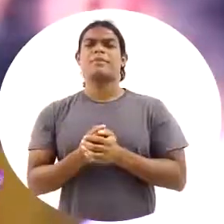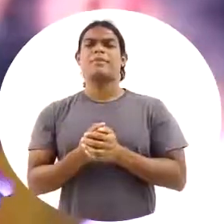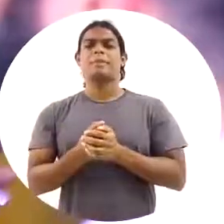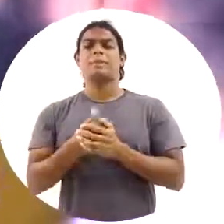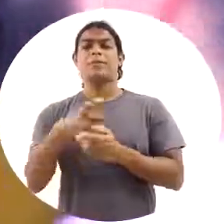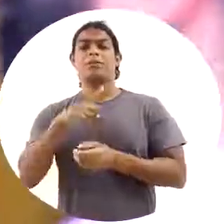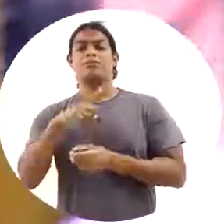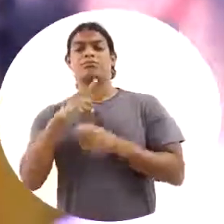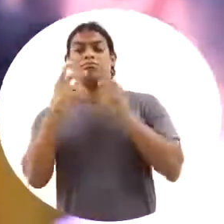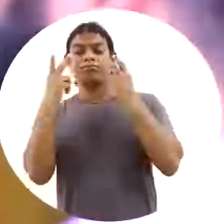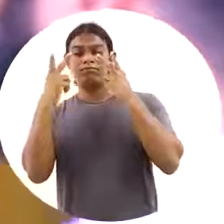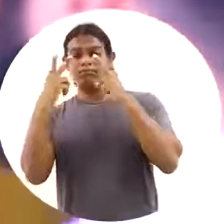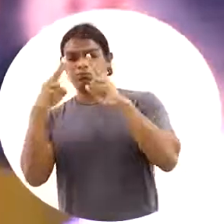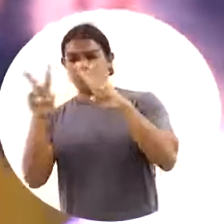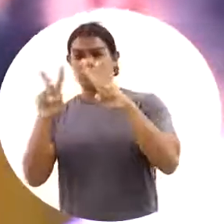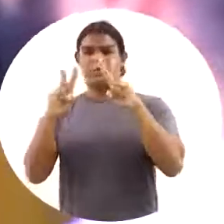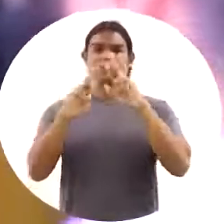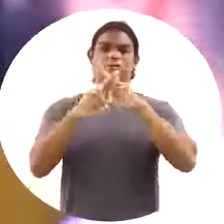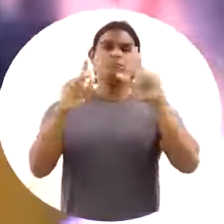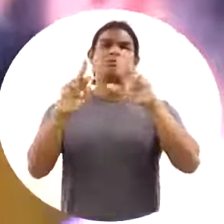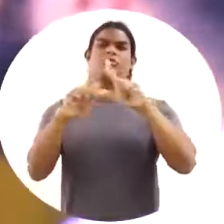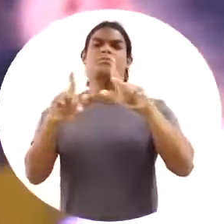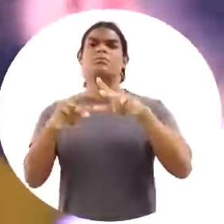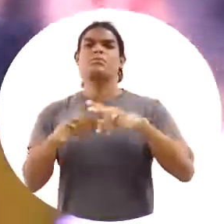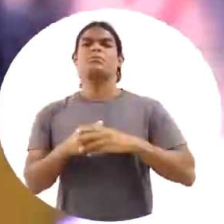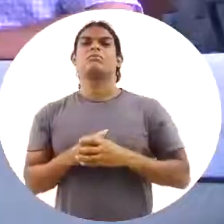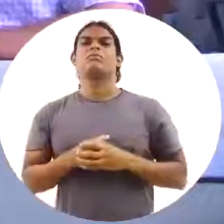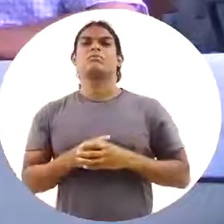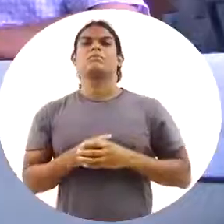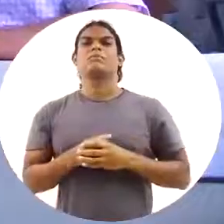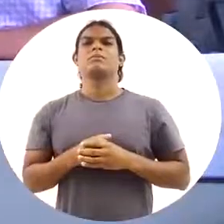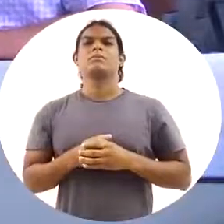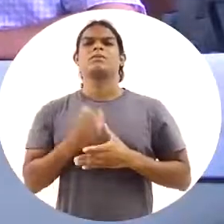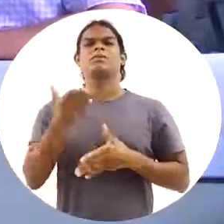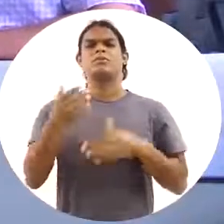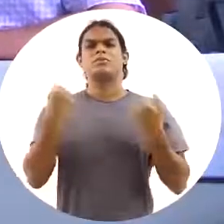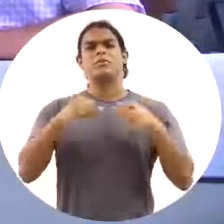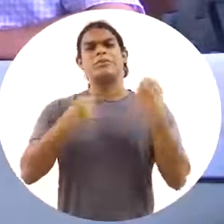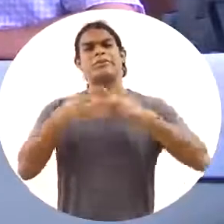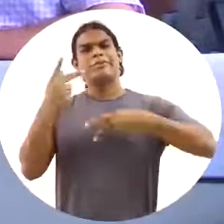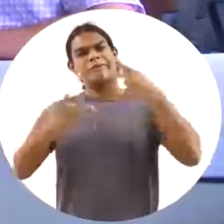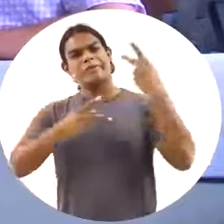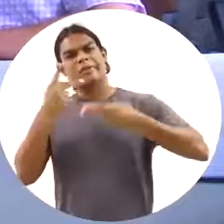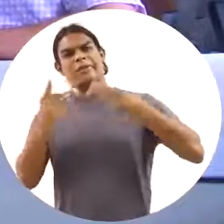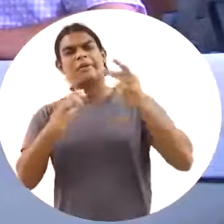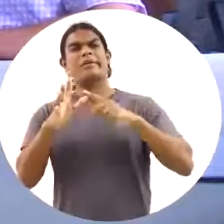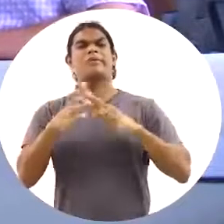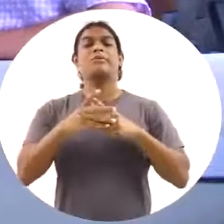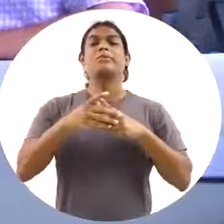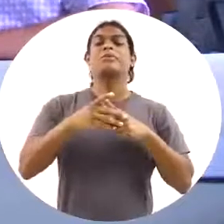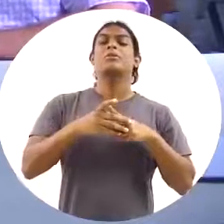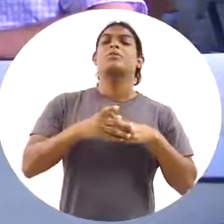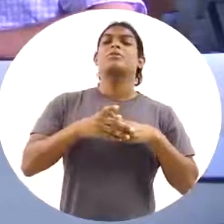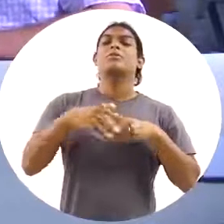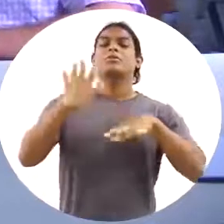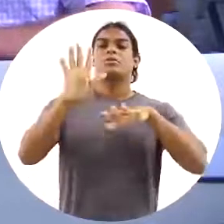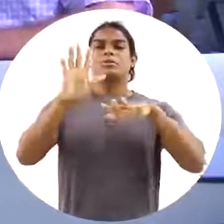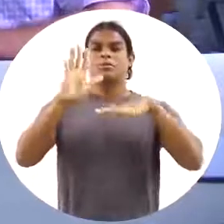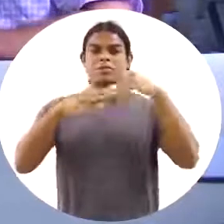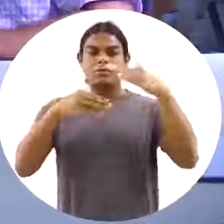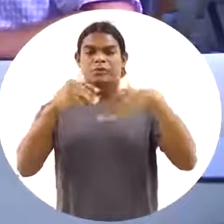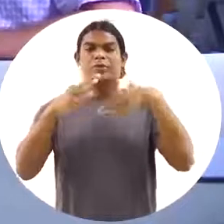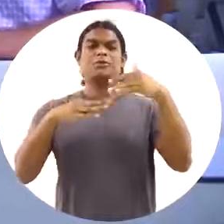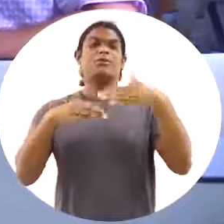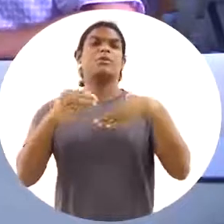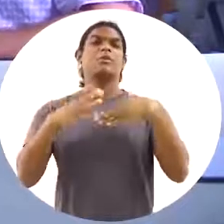o foco, né, do que eu vinha fazendo até então. Tu pode citar alguns profissionais da área, Lula,